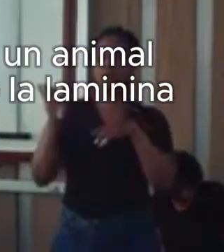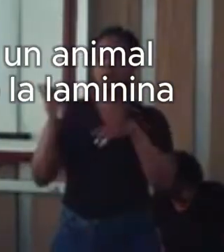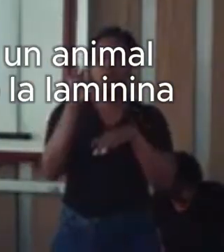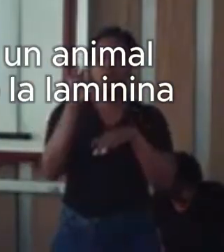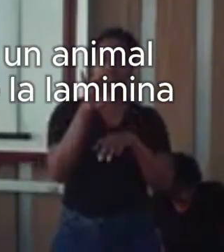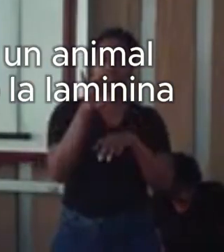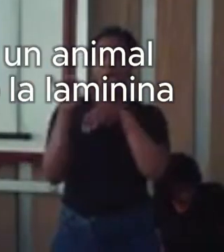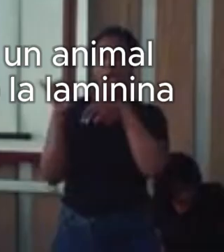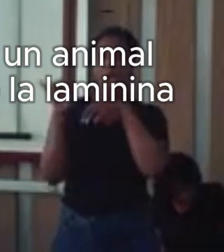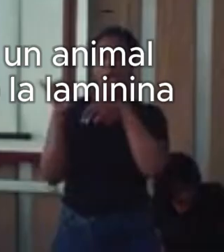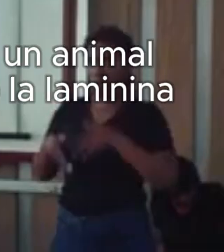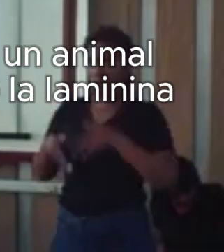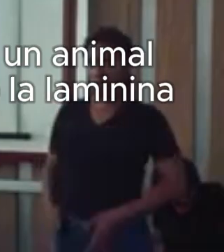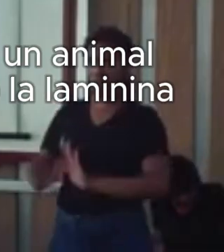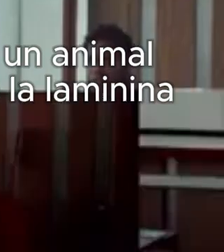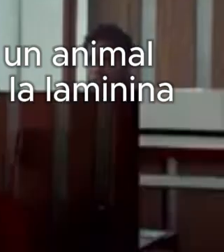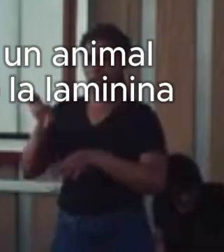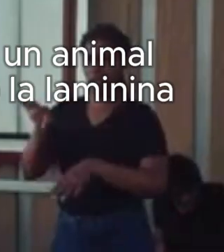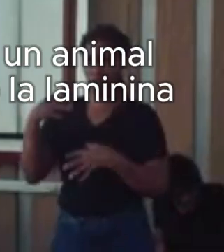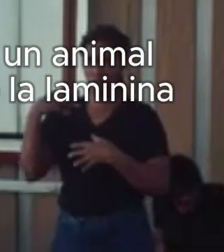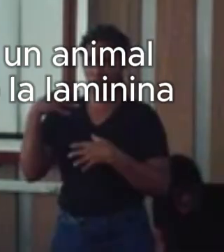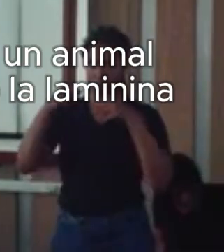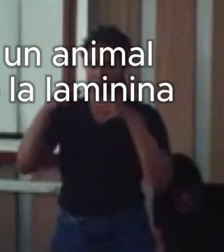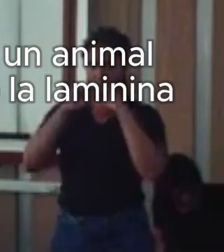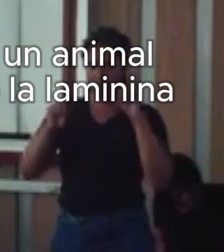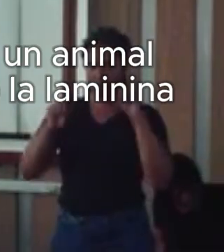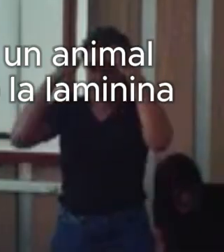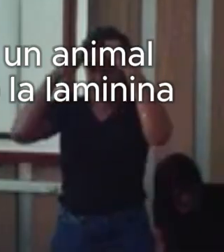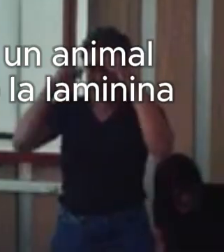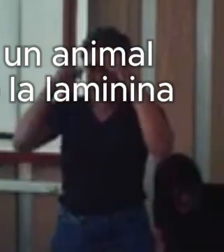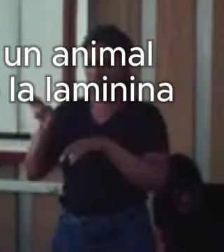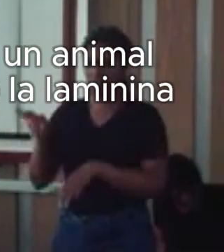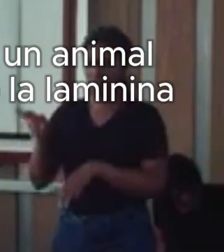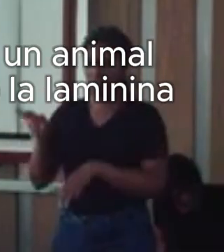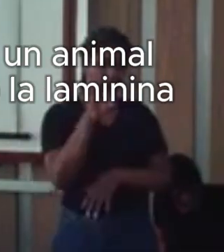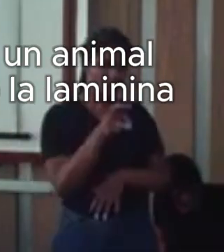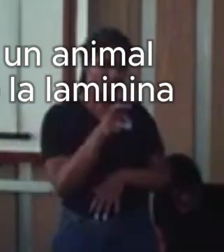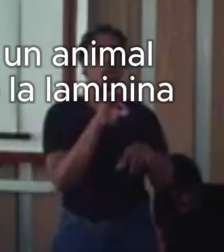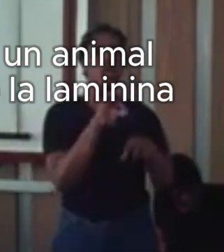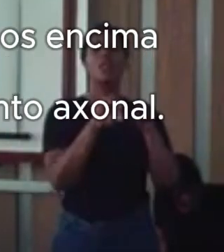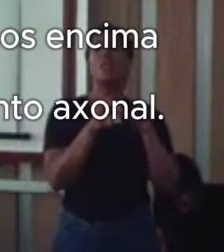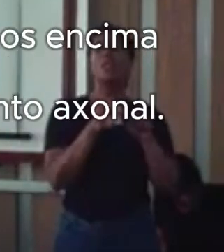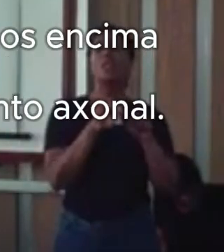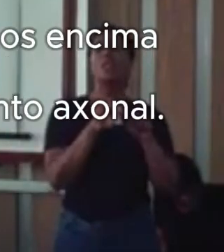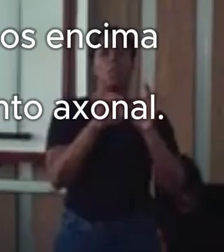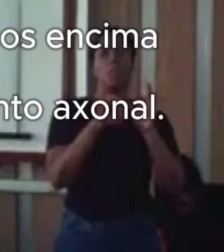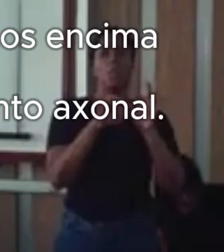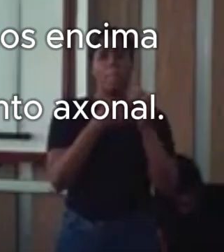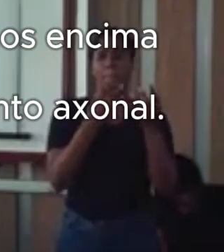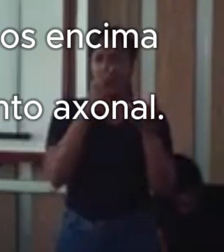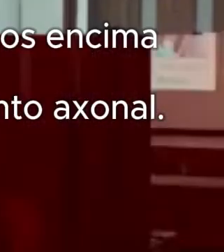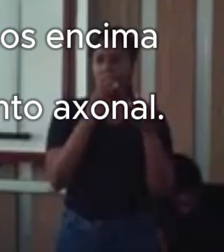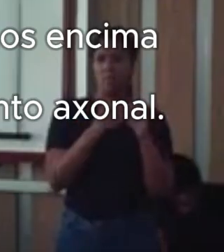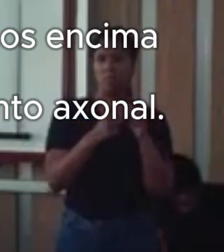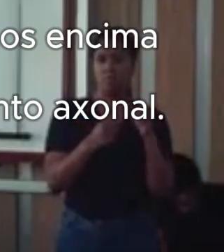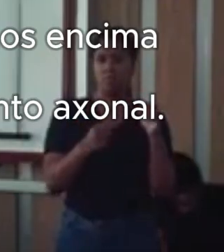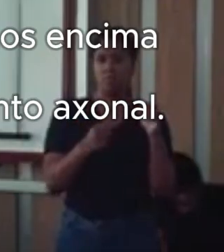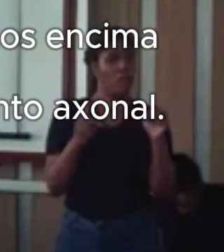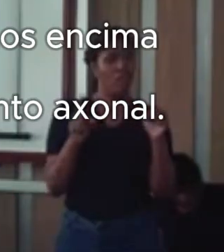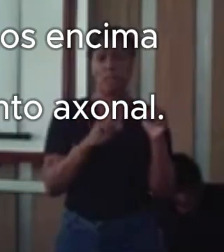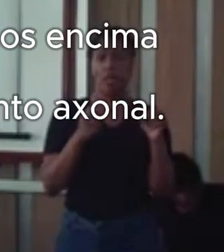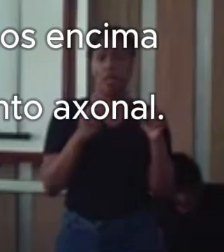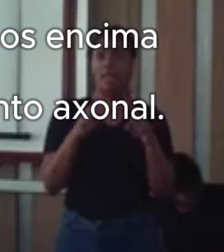o sistema nervoso central, e aí coloca em cima dessa laminina aqui. E a gente vê que ela não faz nenhum prolongamento. Mas, quando a gente coloca em